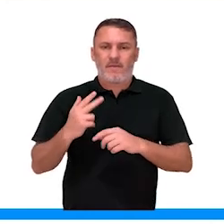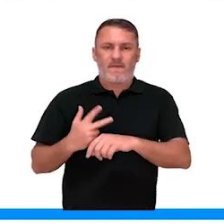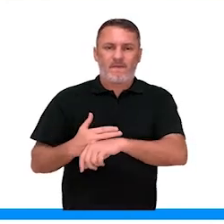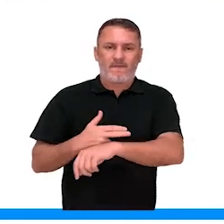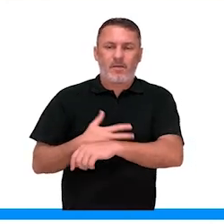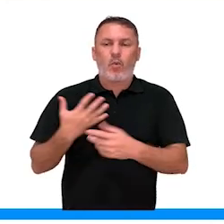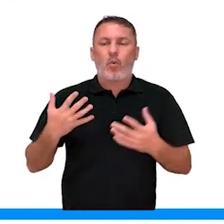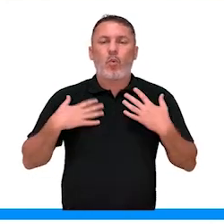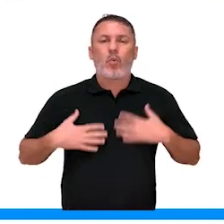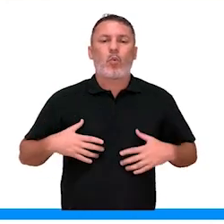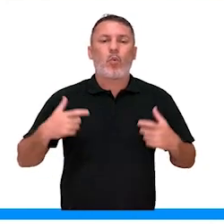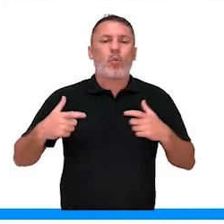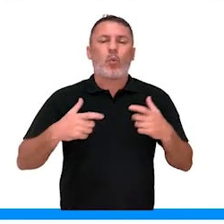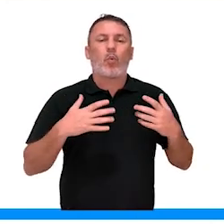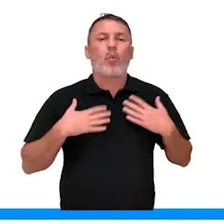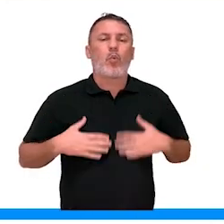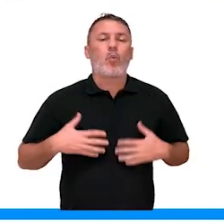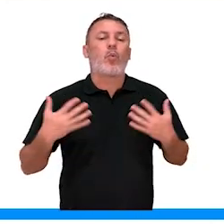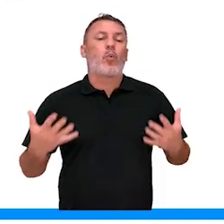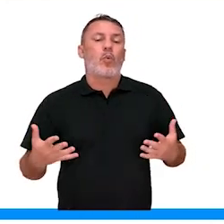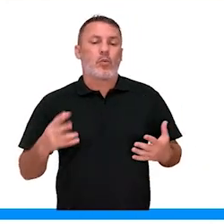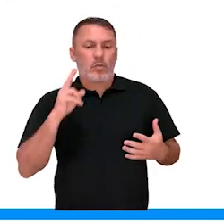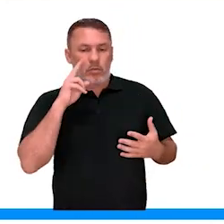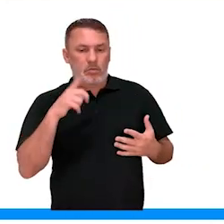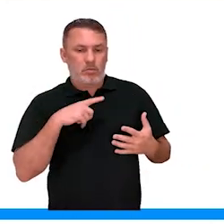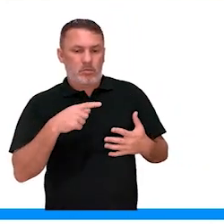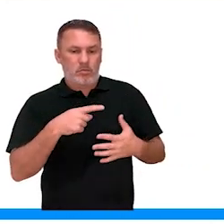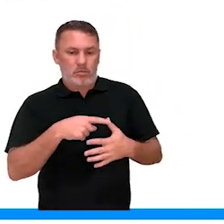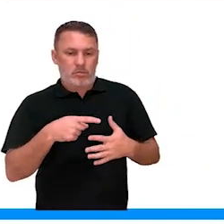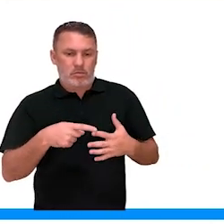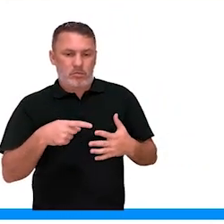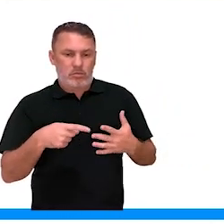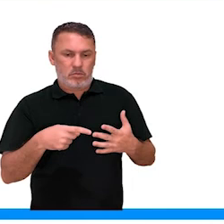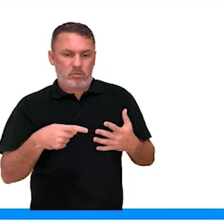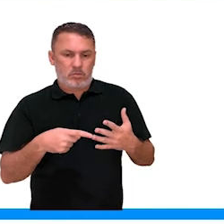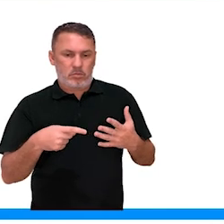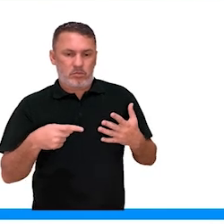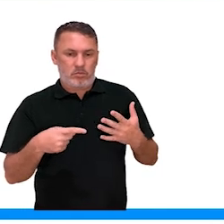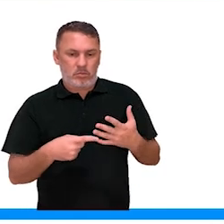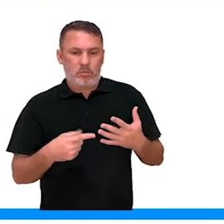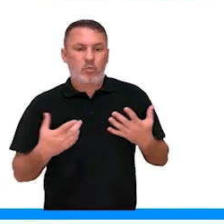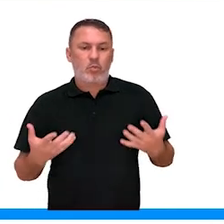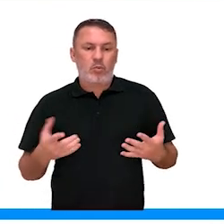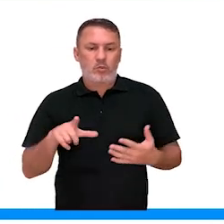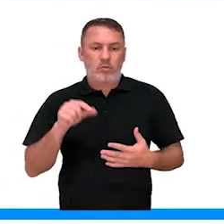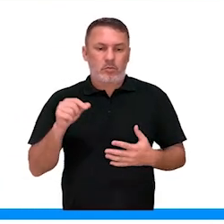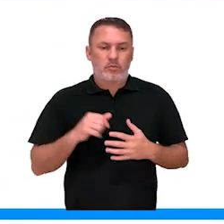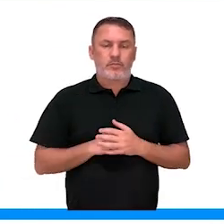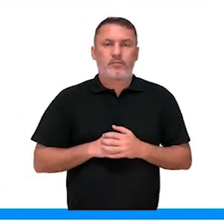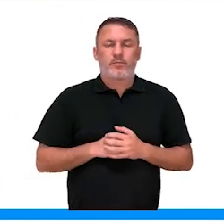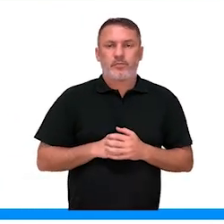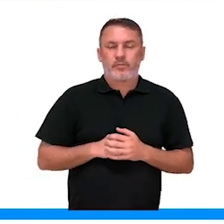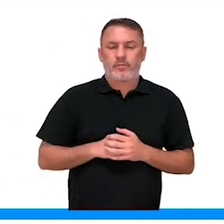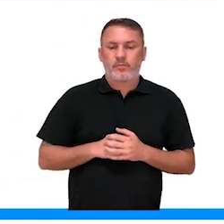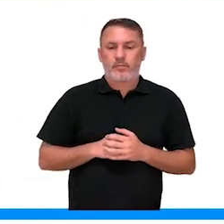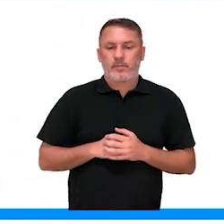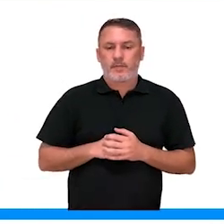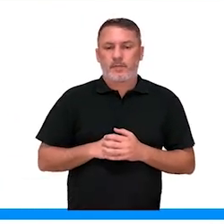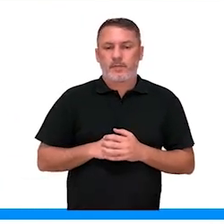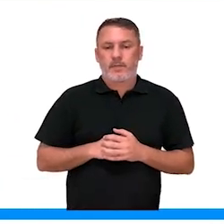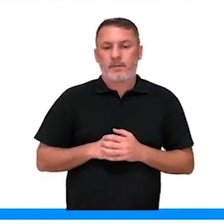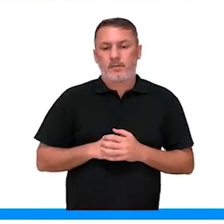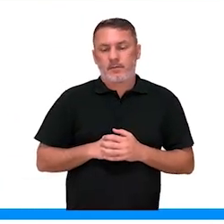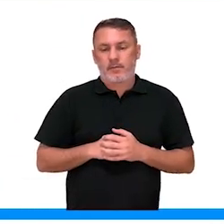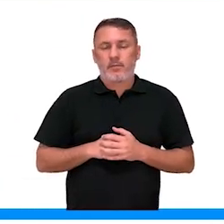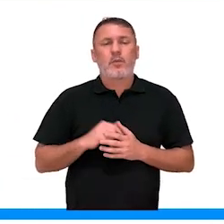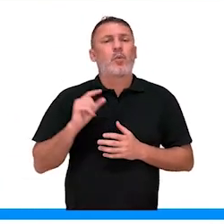substância cinzenta, tecido nervoso, substância branca, hemácias, tecido conjuntivo ou tecido